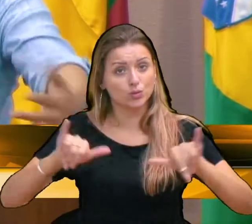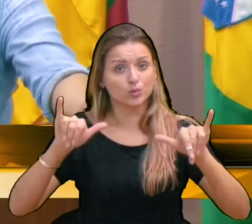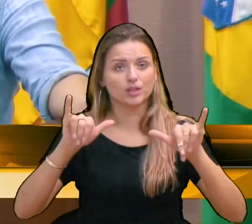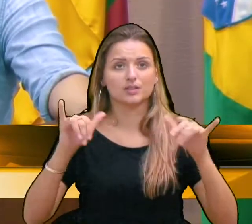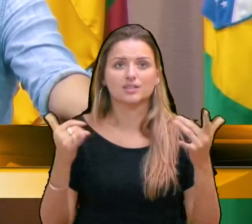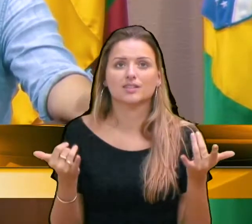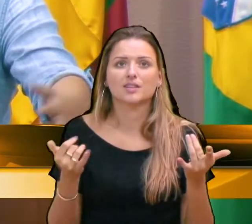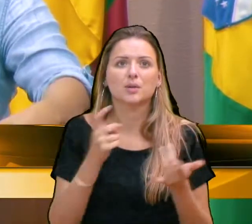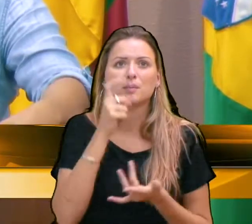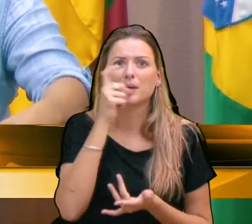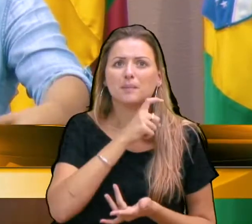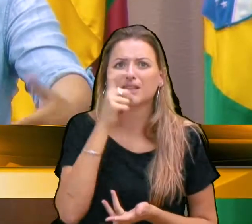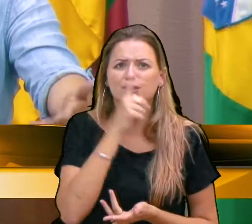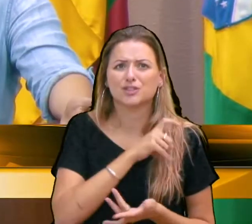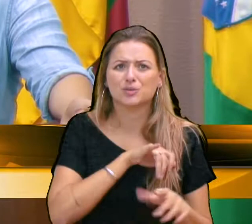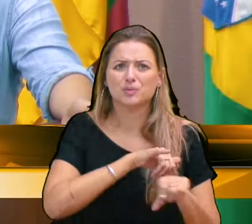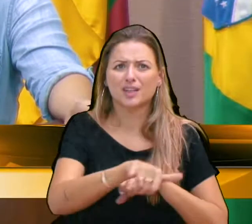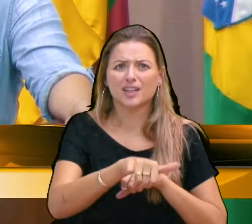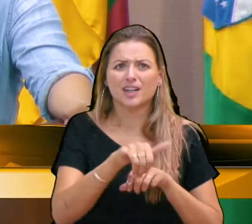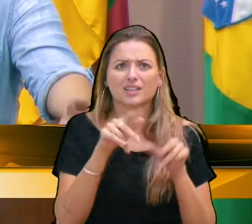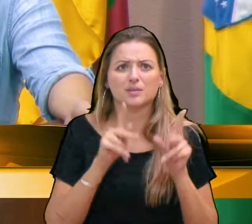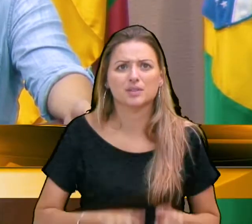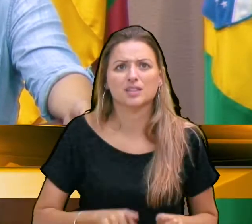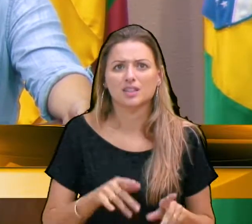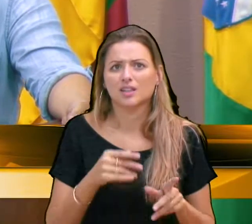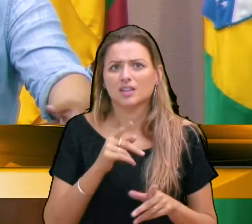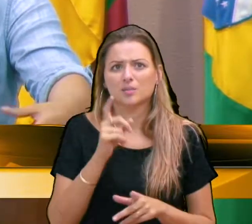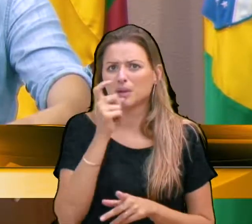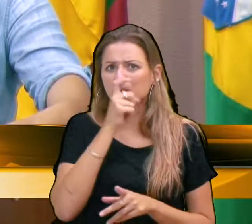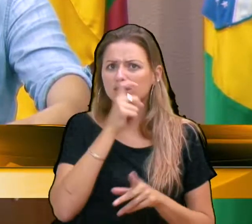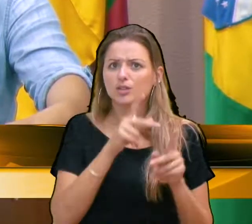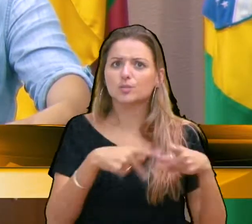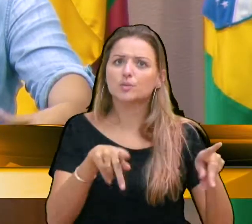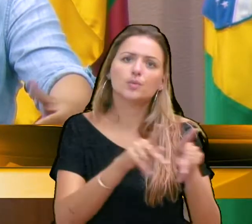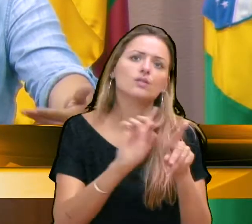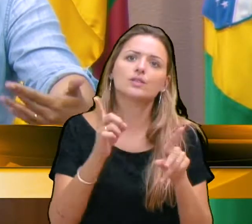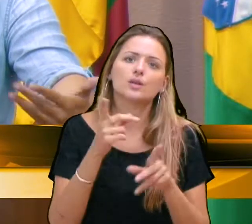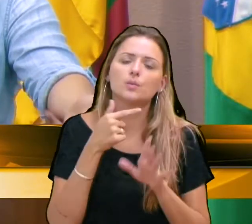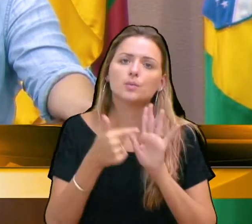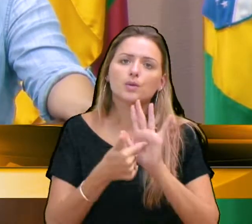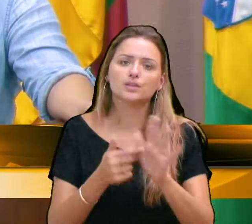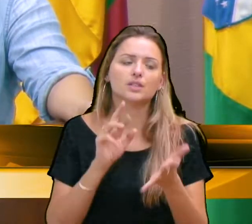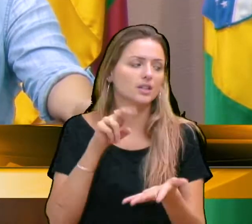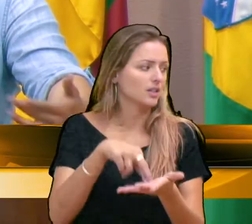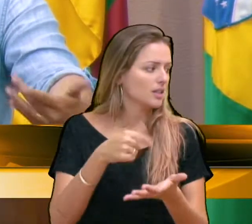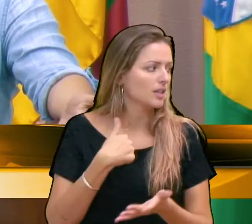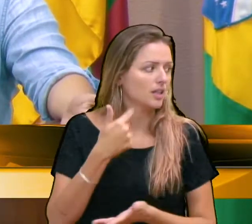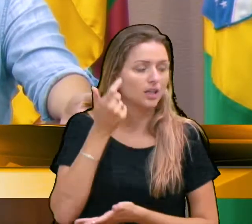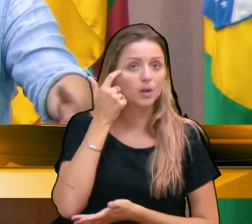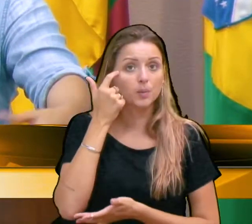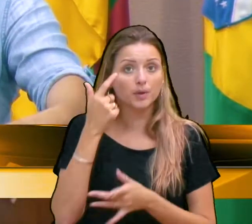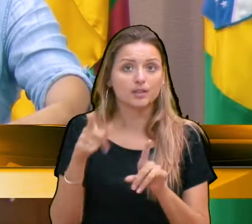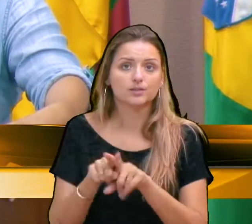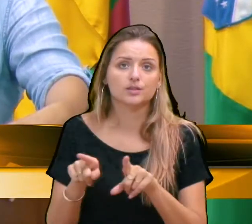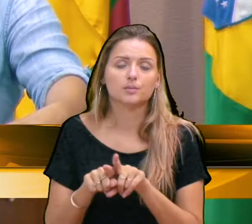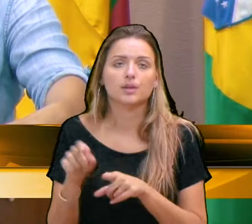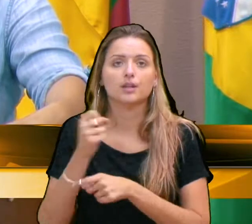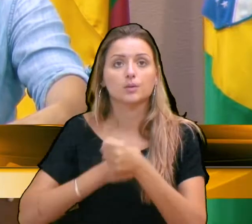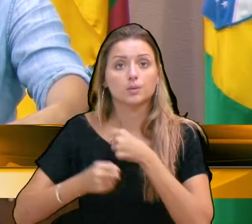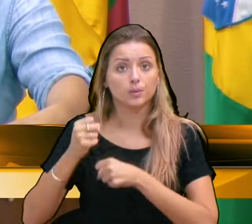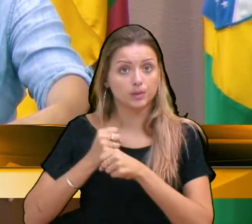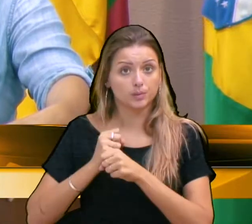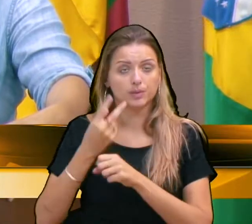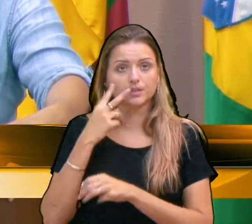para mentir para a população, para não trazer informação real, né? E aí eu fico pensando também, porque o ano passado a gente viu